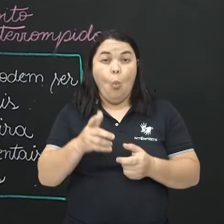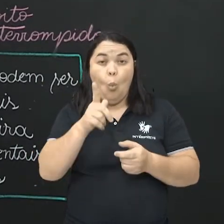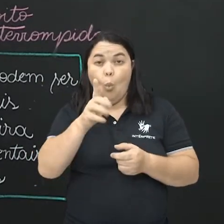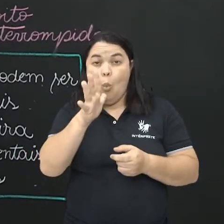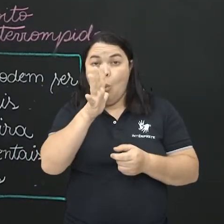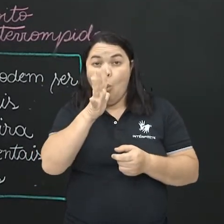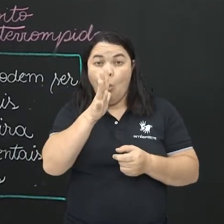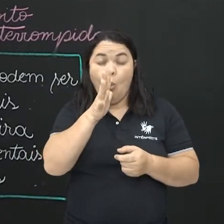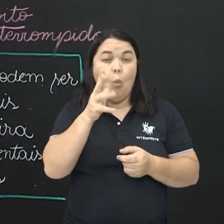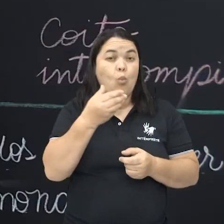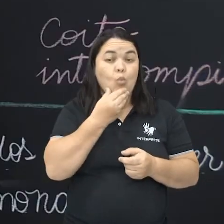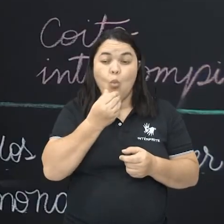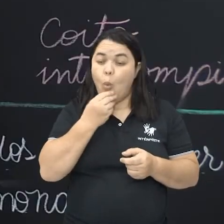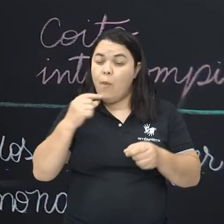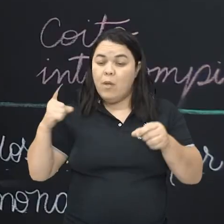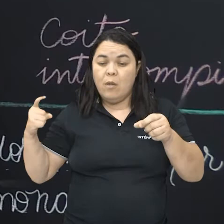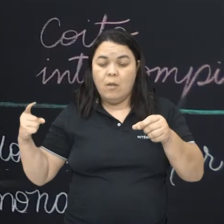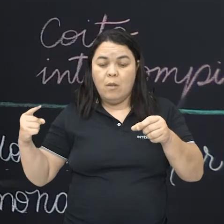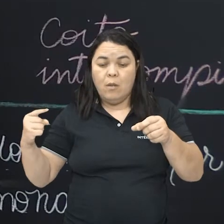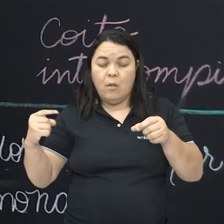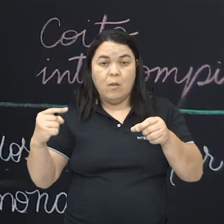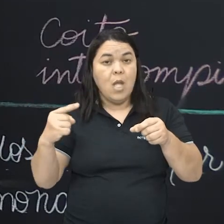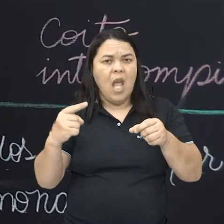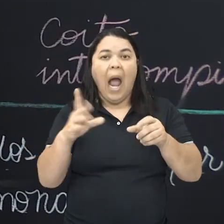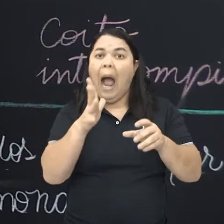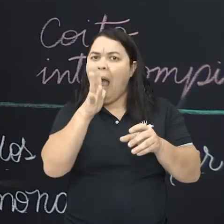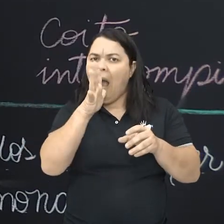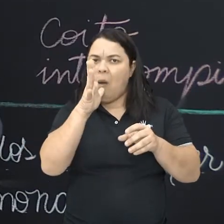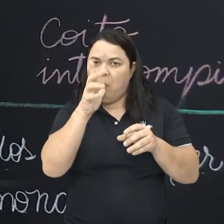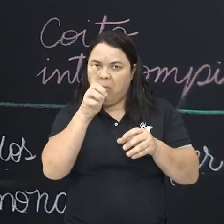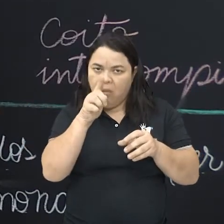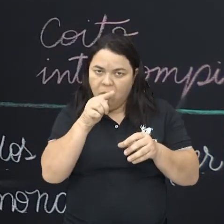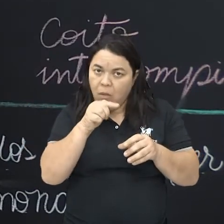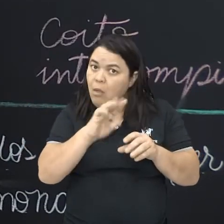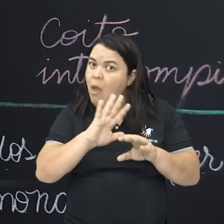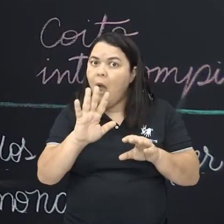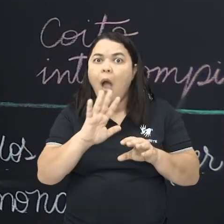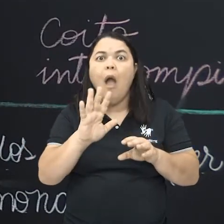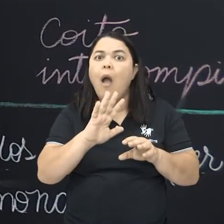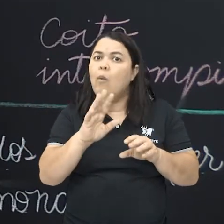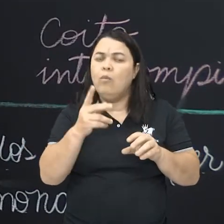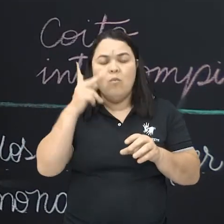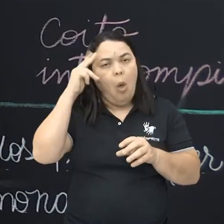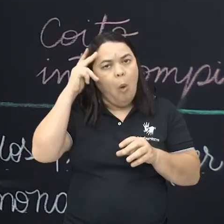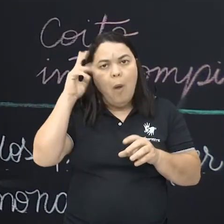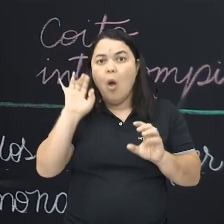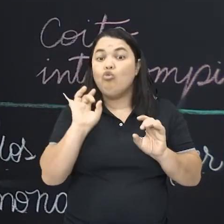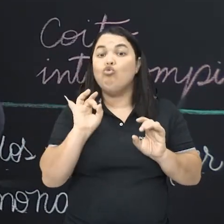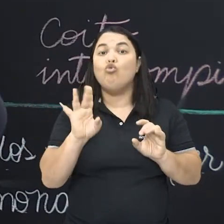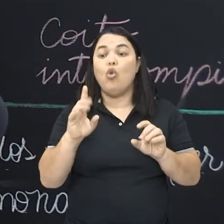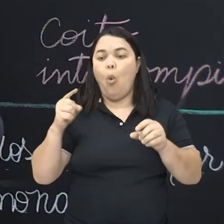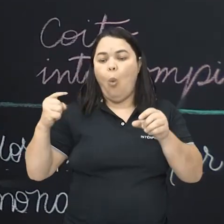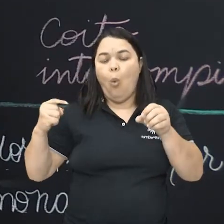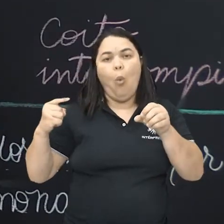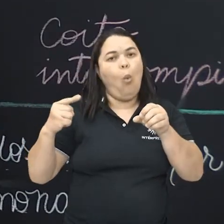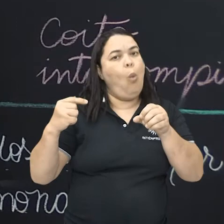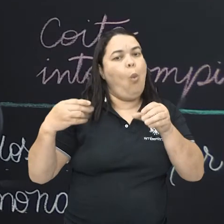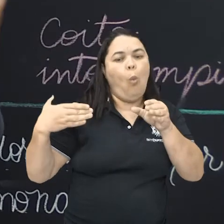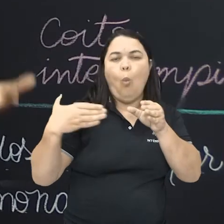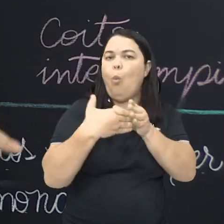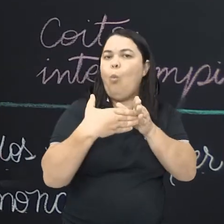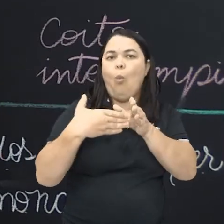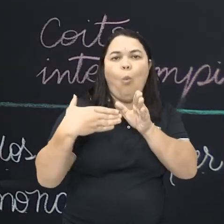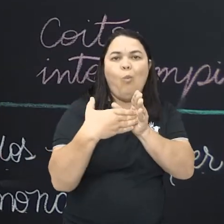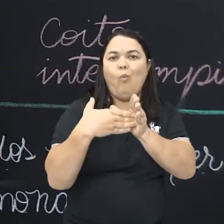ela não deixa esse homem impotente, ela não compromete a atividade sexual desse homem, apenas vai impedir a